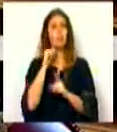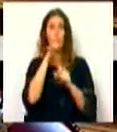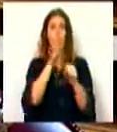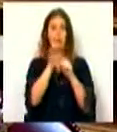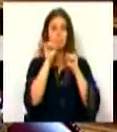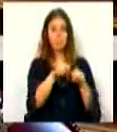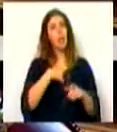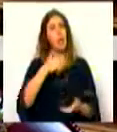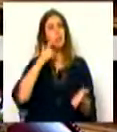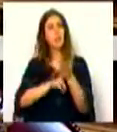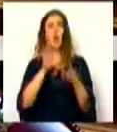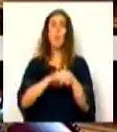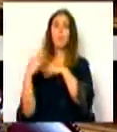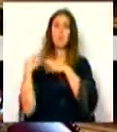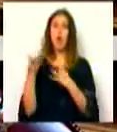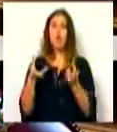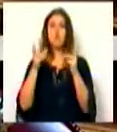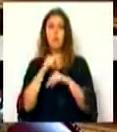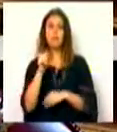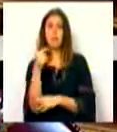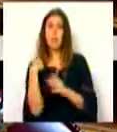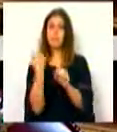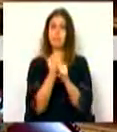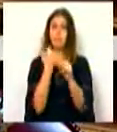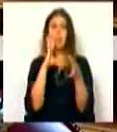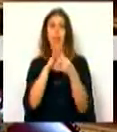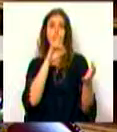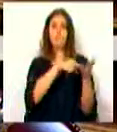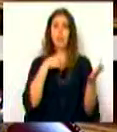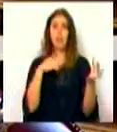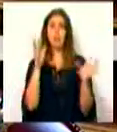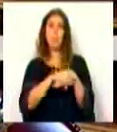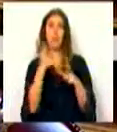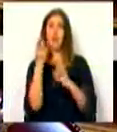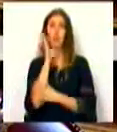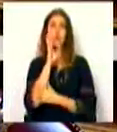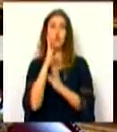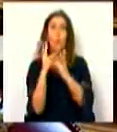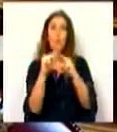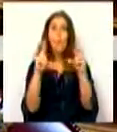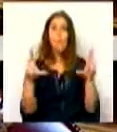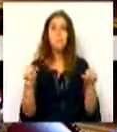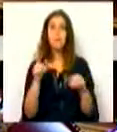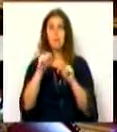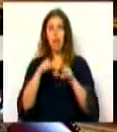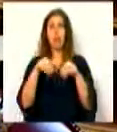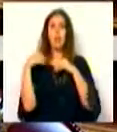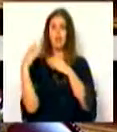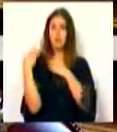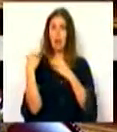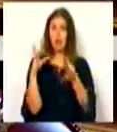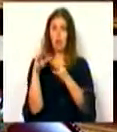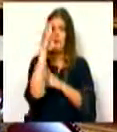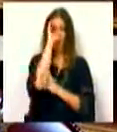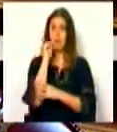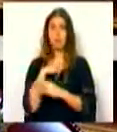Uma realidade porque há uma nova responsabilização e ação por parte dos Estados Unidos da América face à descontaminação e um assumir da responsabilidade e ação também por parte do